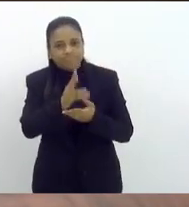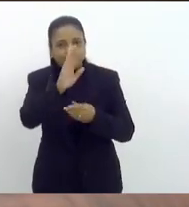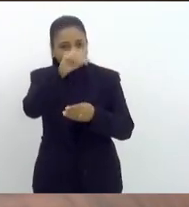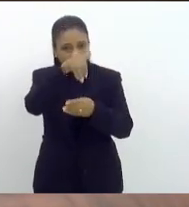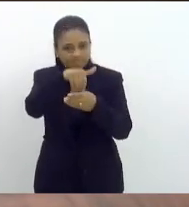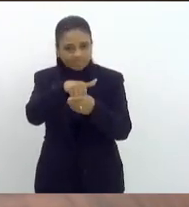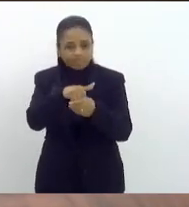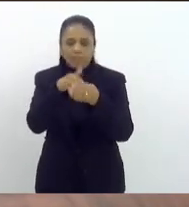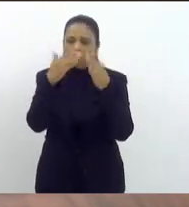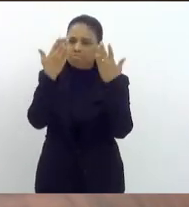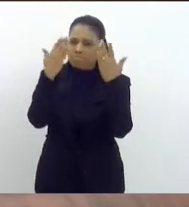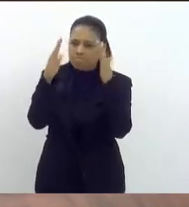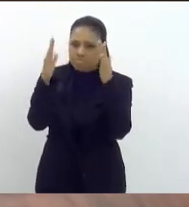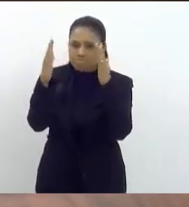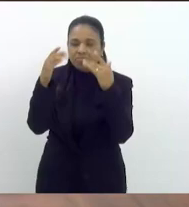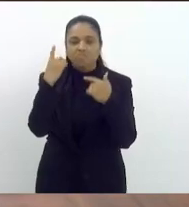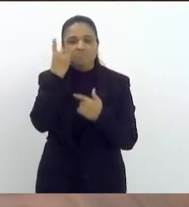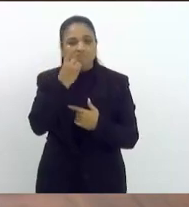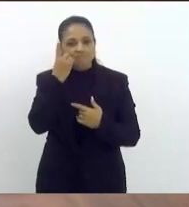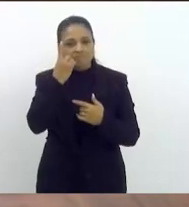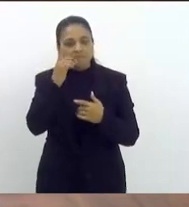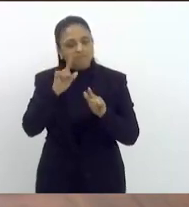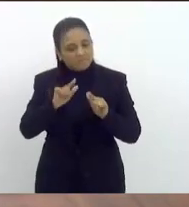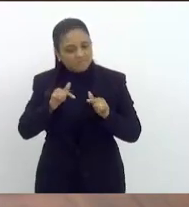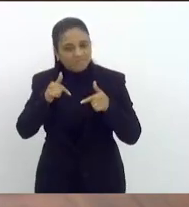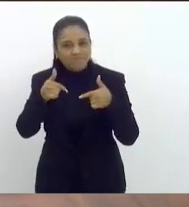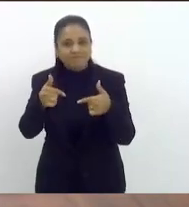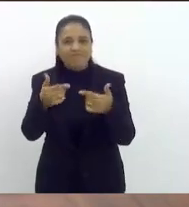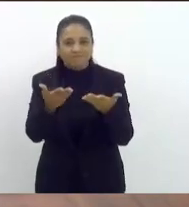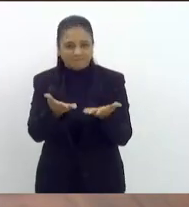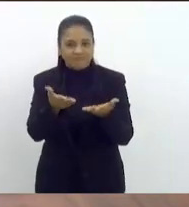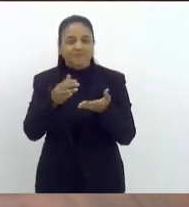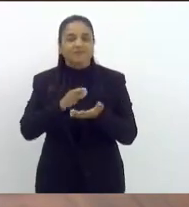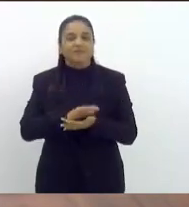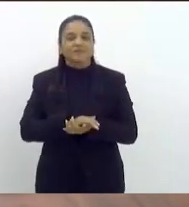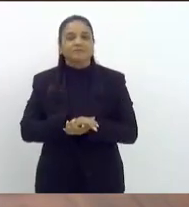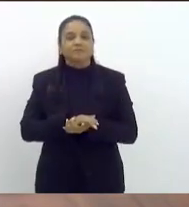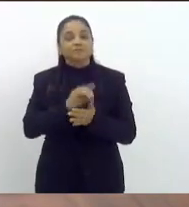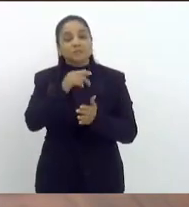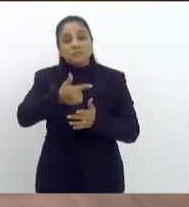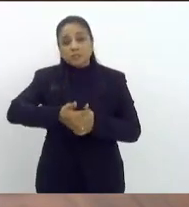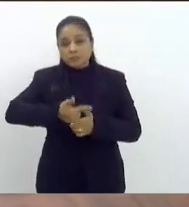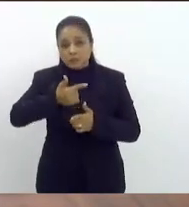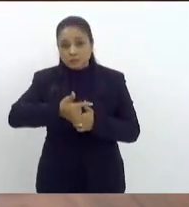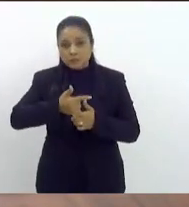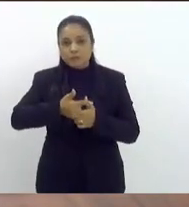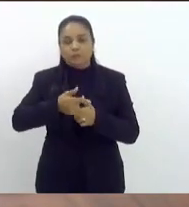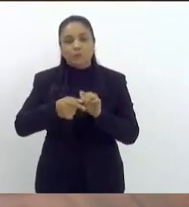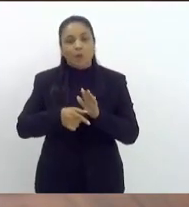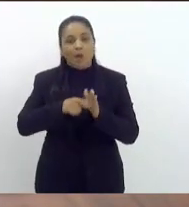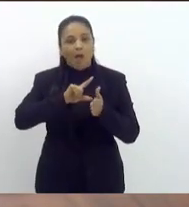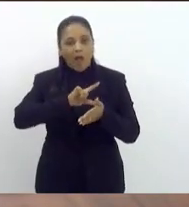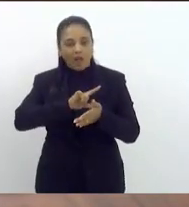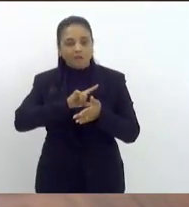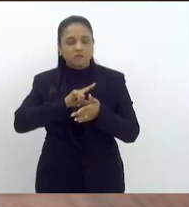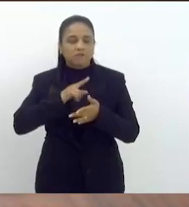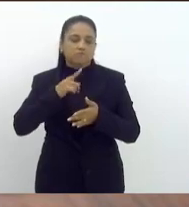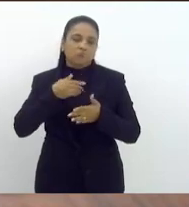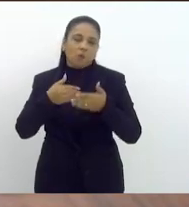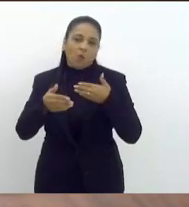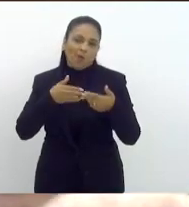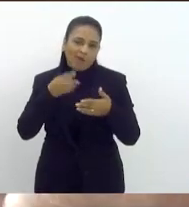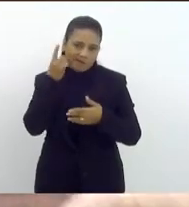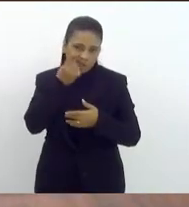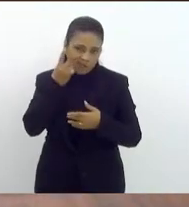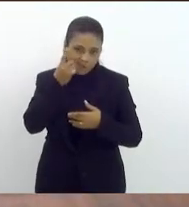o deputado Rodrigo Amorim pelo gesto e segundo presidente eu quero de antemão que qualquer Deputado dessa casa